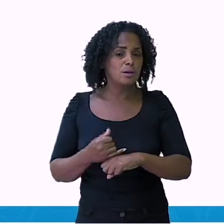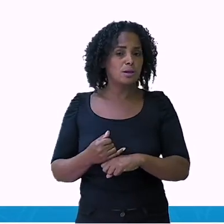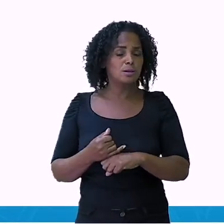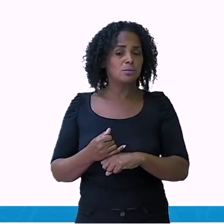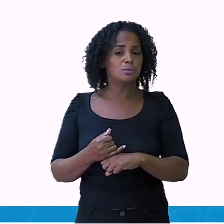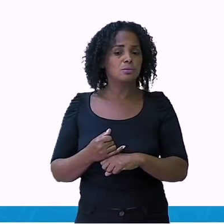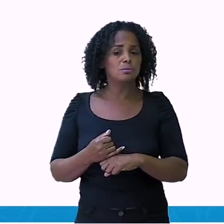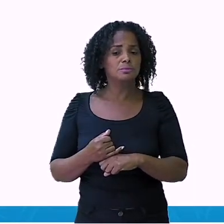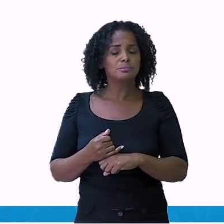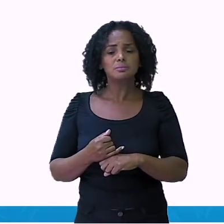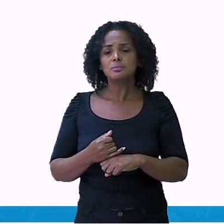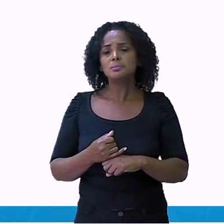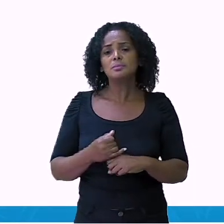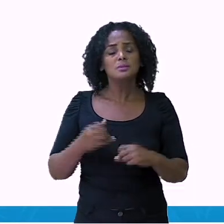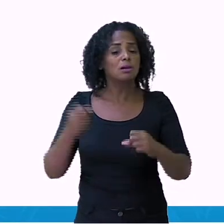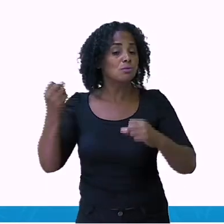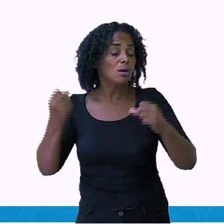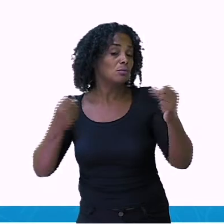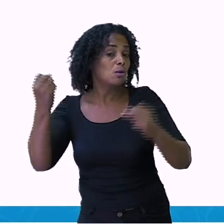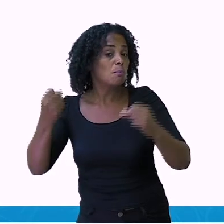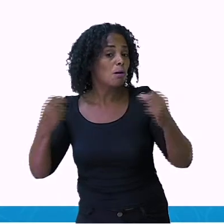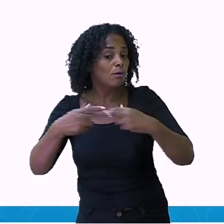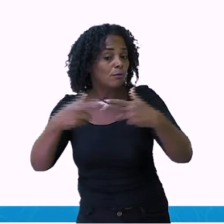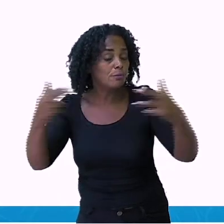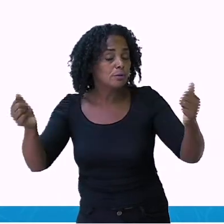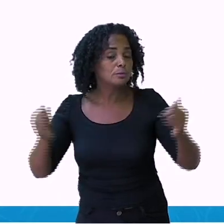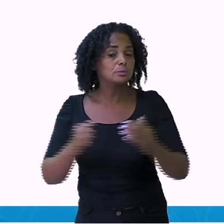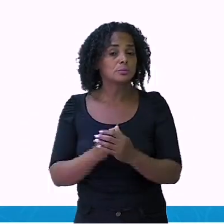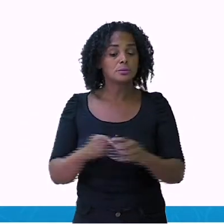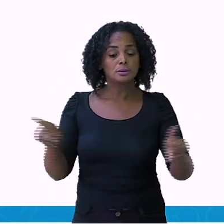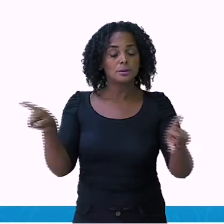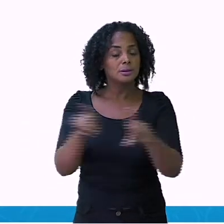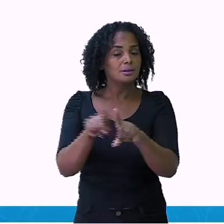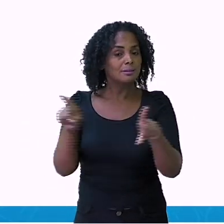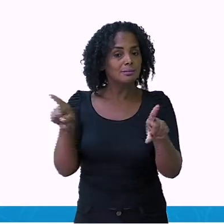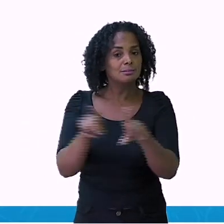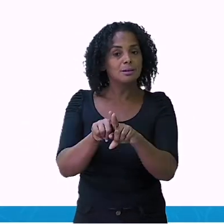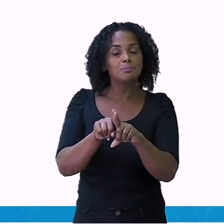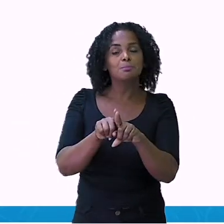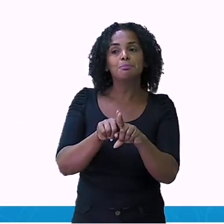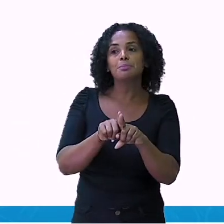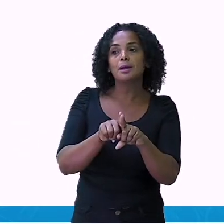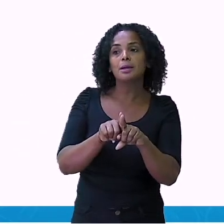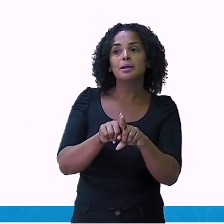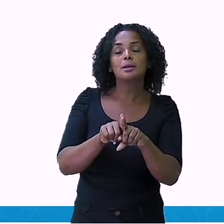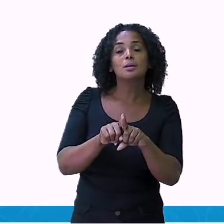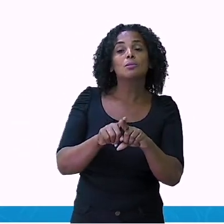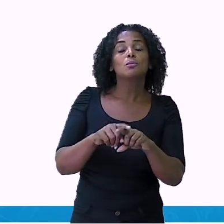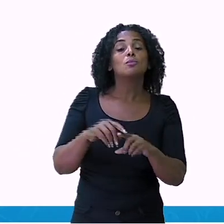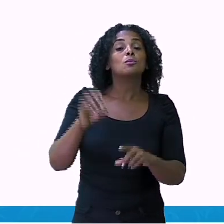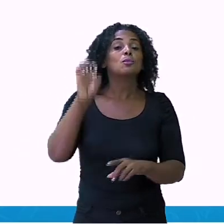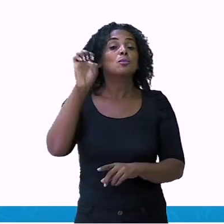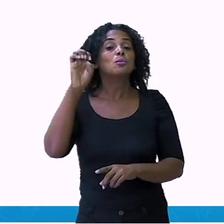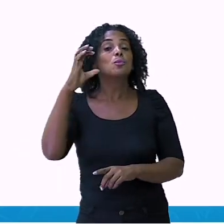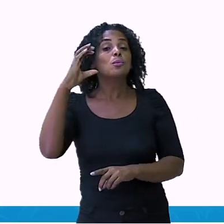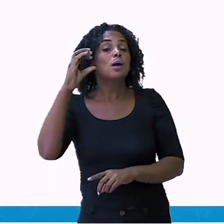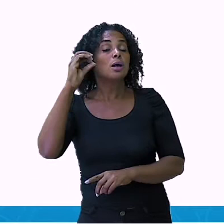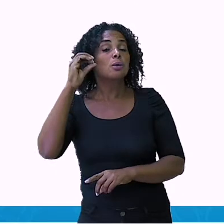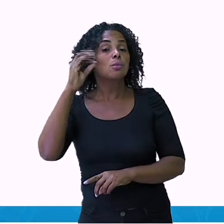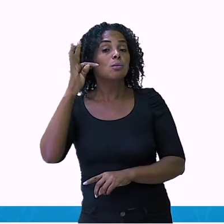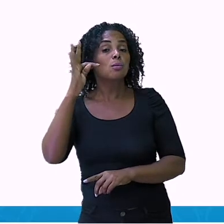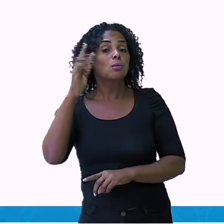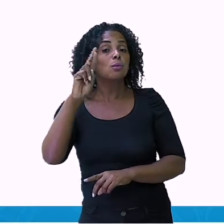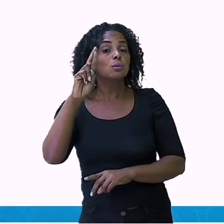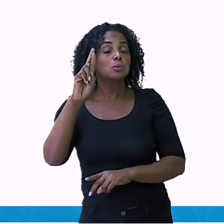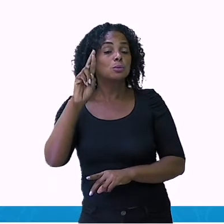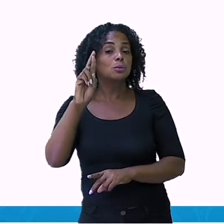questão desse estabelecimento. E o ecoturismo. O ecoturismo ele está visto aqui mais como a parte do